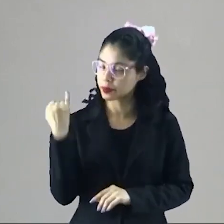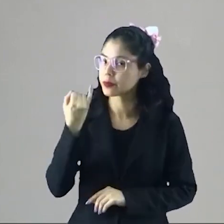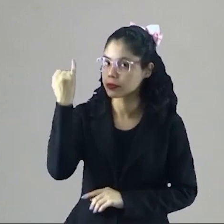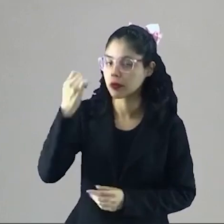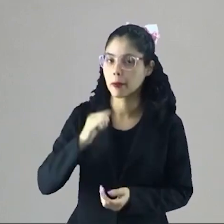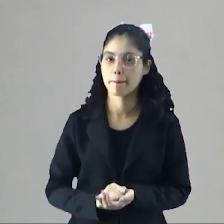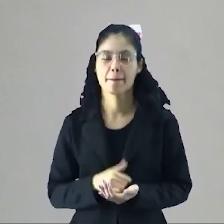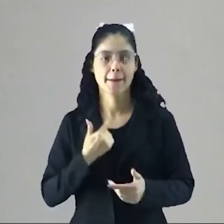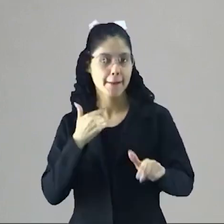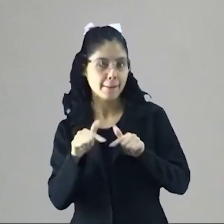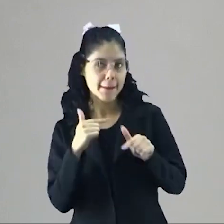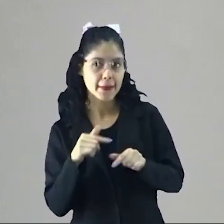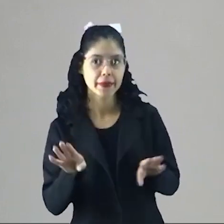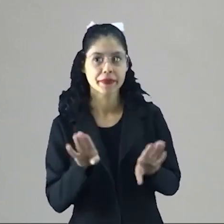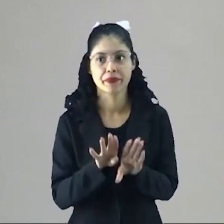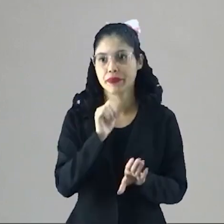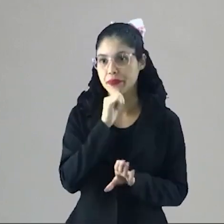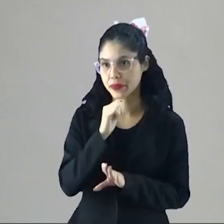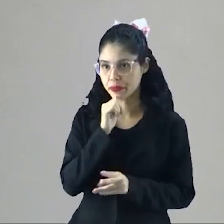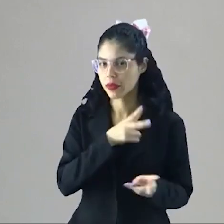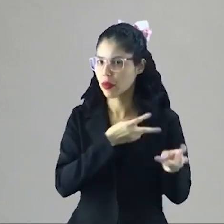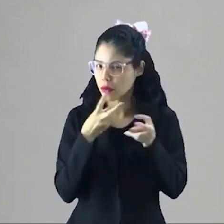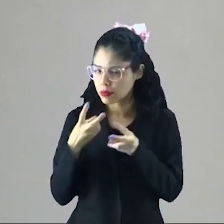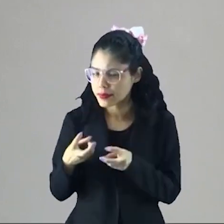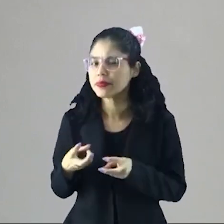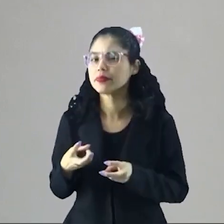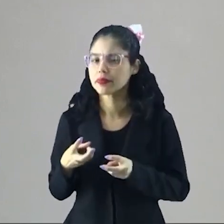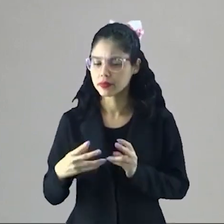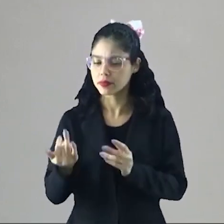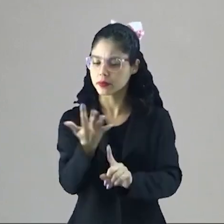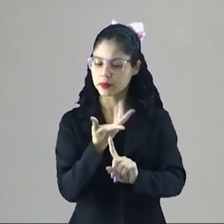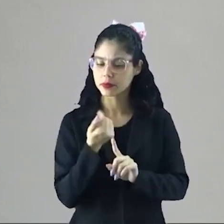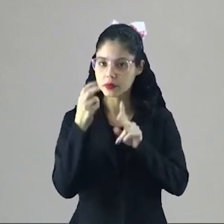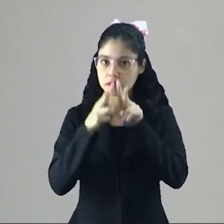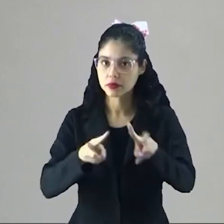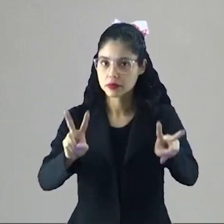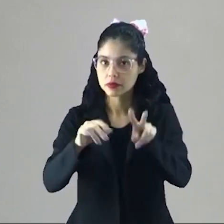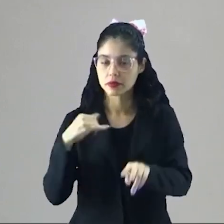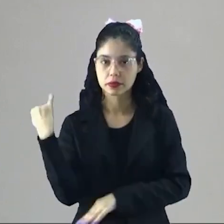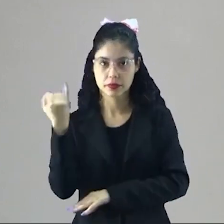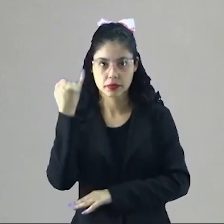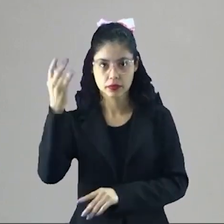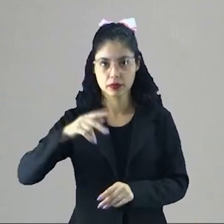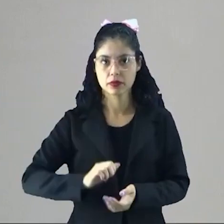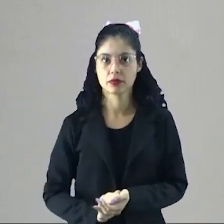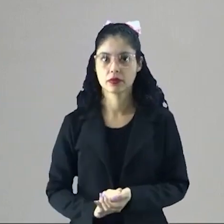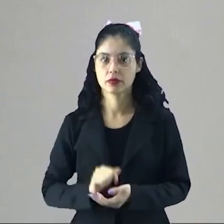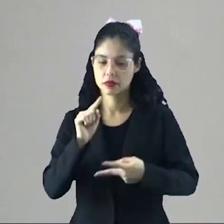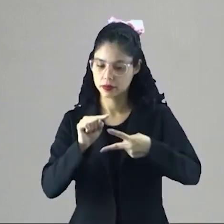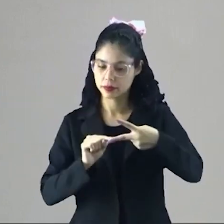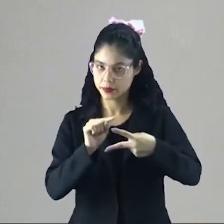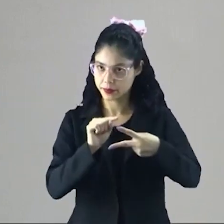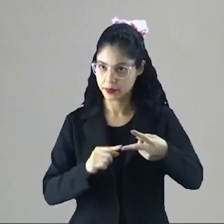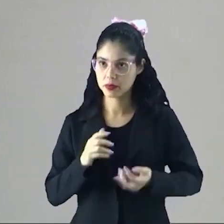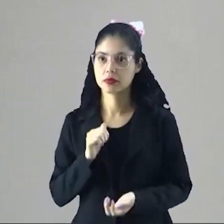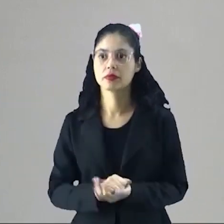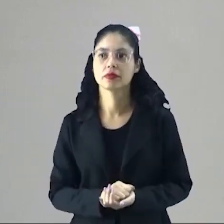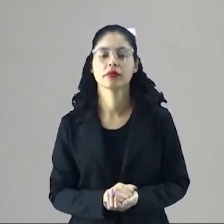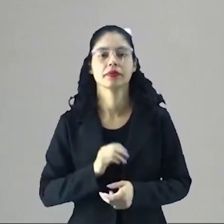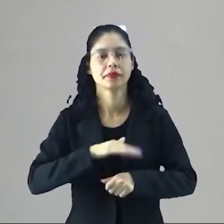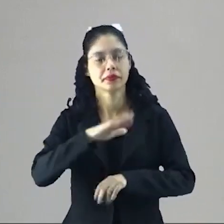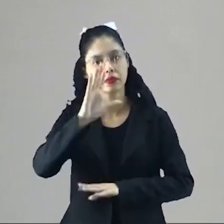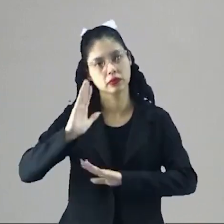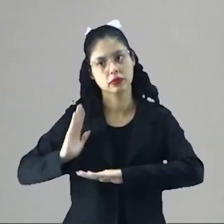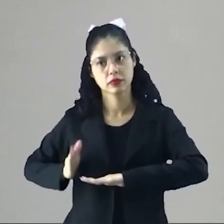importantes, tá? Que trabalham dentro dessa perspectiva das artes visuais, principalmente na instalação e na intervenção, e que são